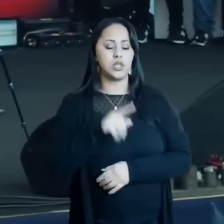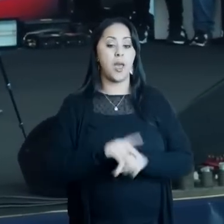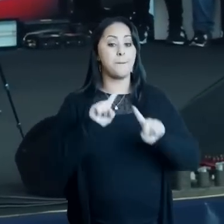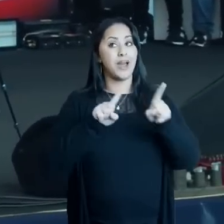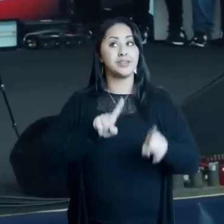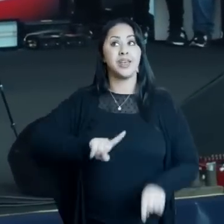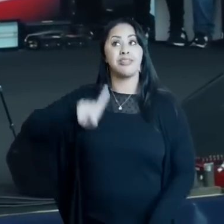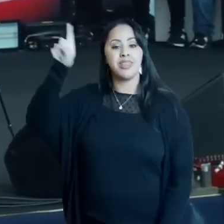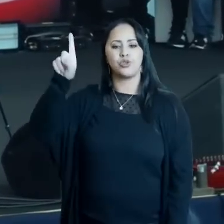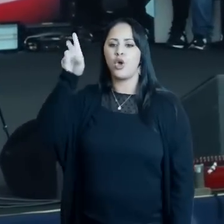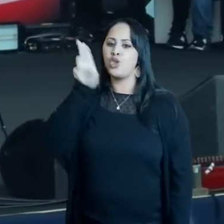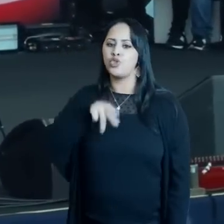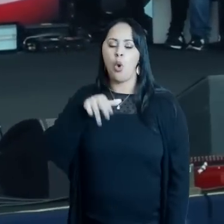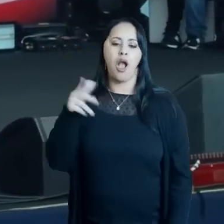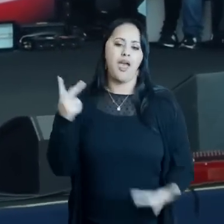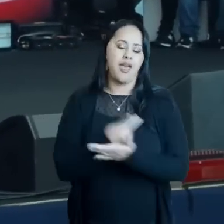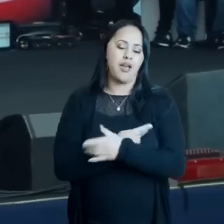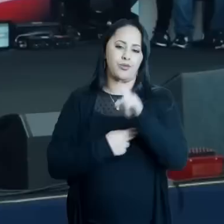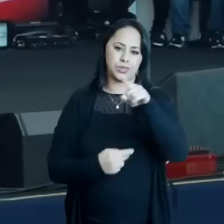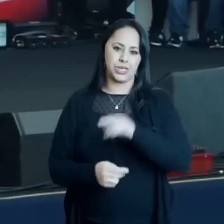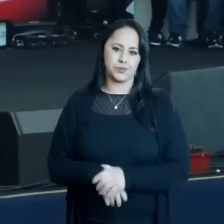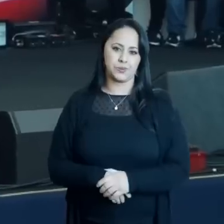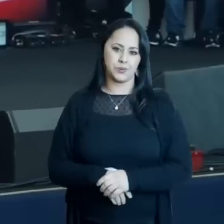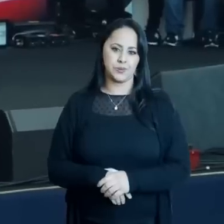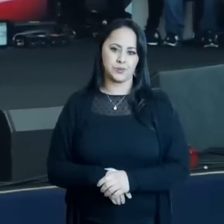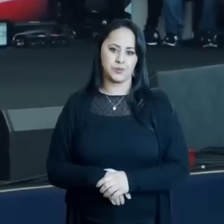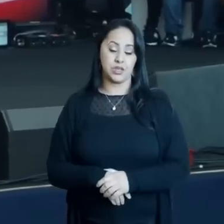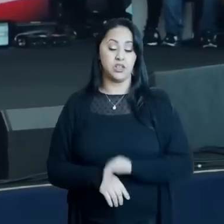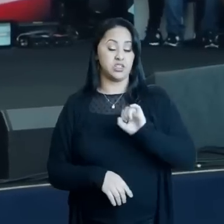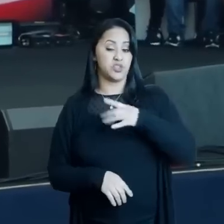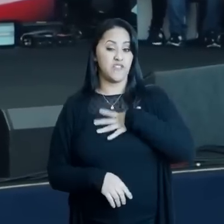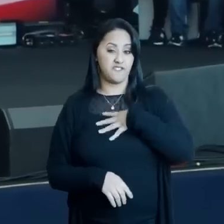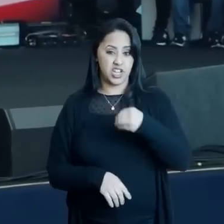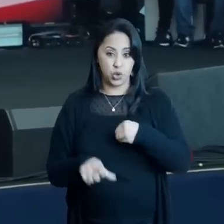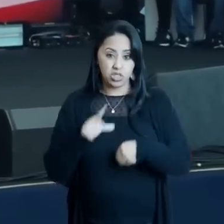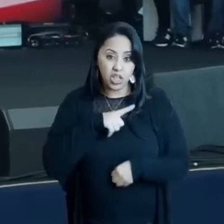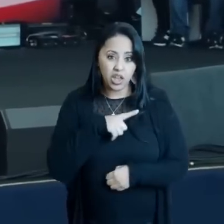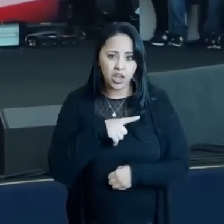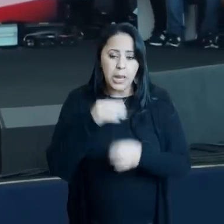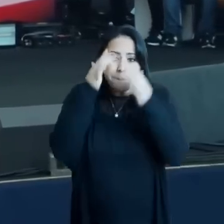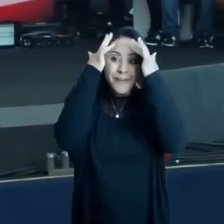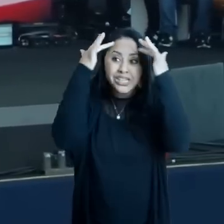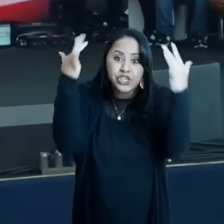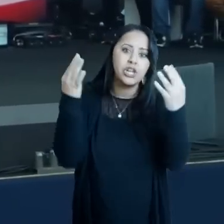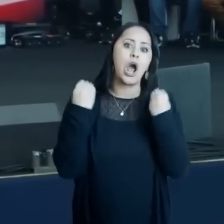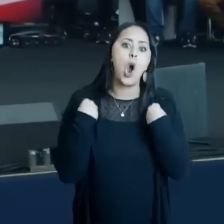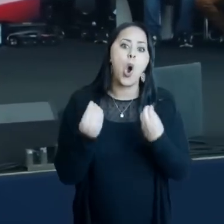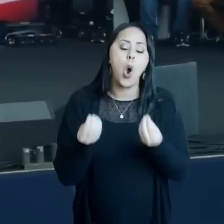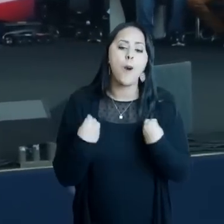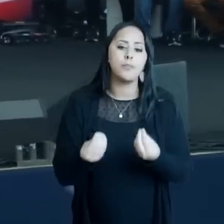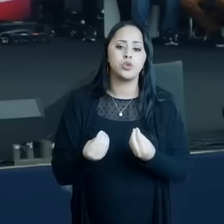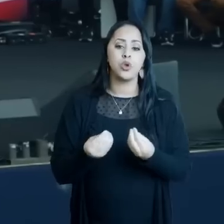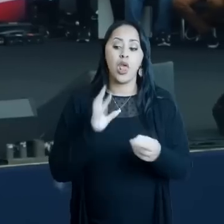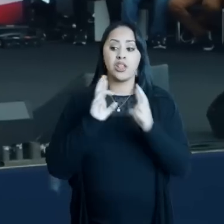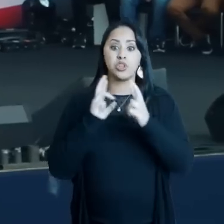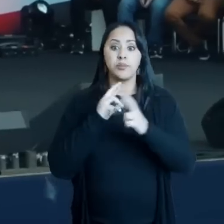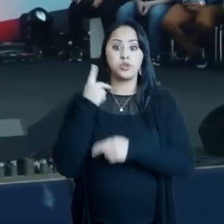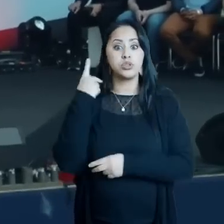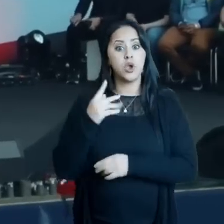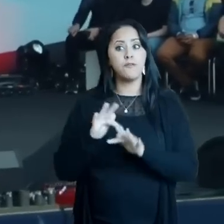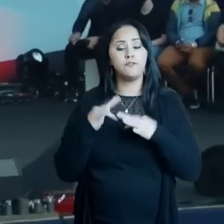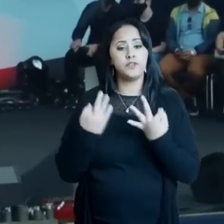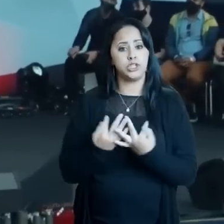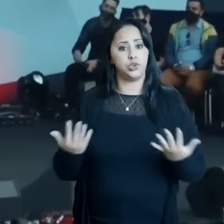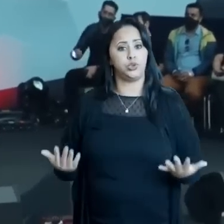entenda que ele é seu pai, e aí se você tiver filho, imagina como o seu filho, o seu relacionamento com o seu filho.